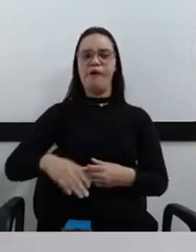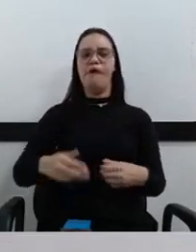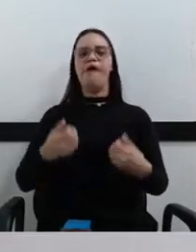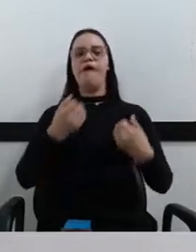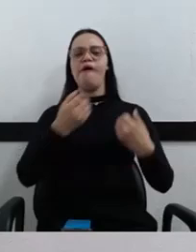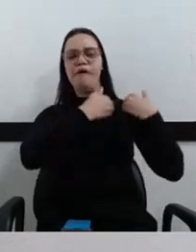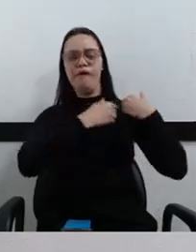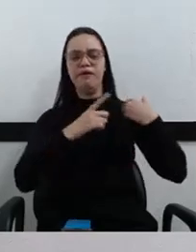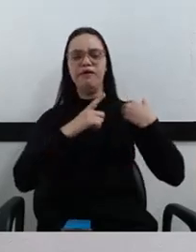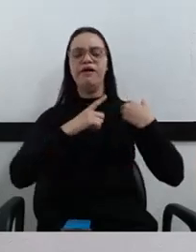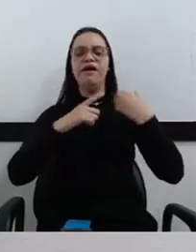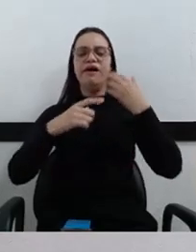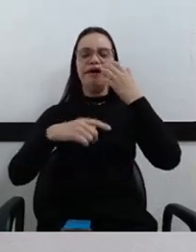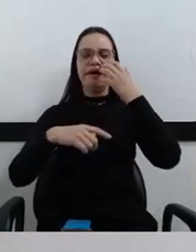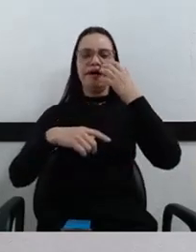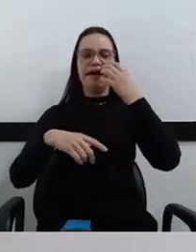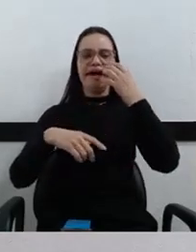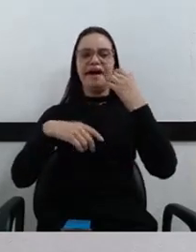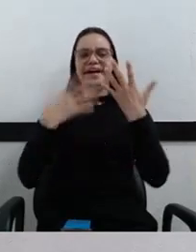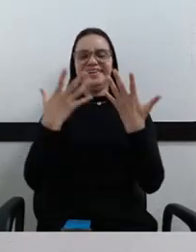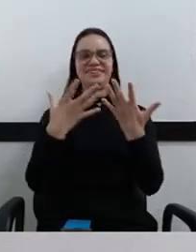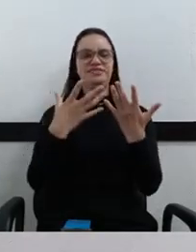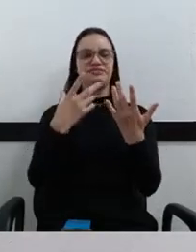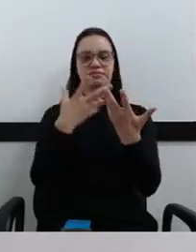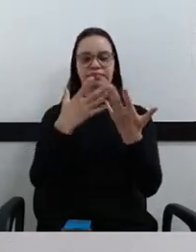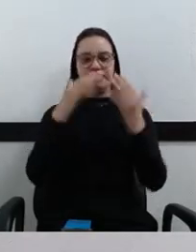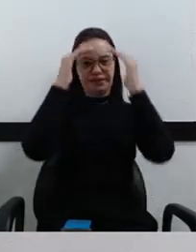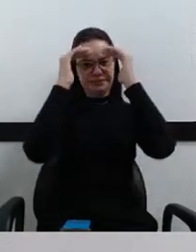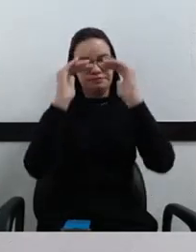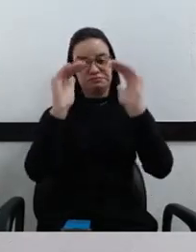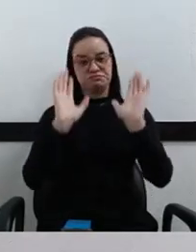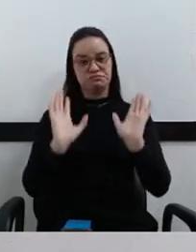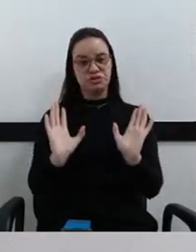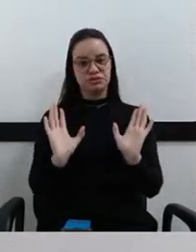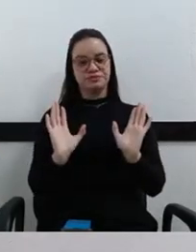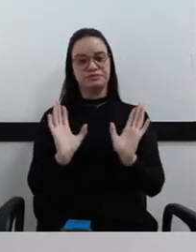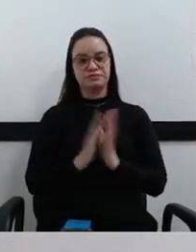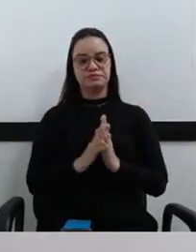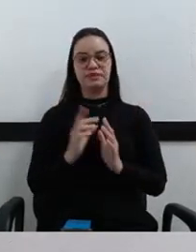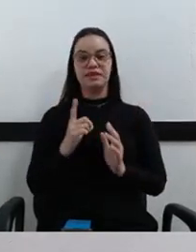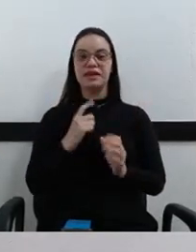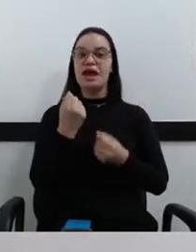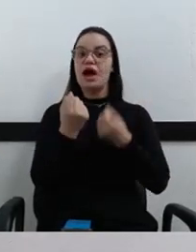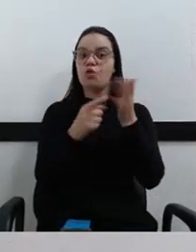responsabilidade, exige transparência, exige receita, né, e prestação de contas. Eu tenho